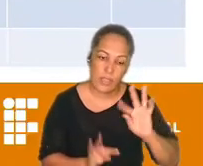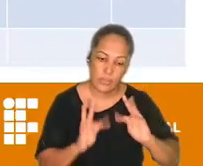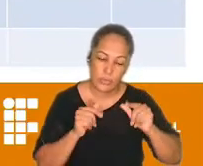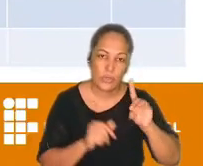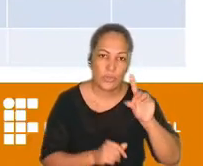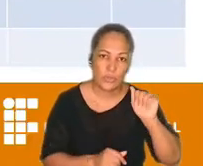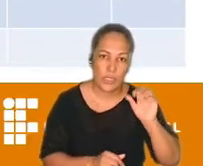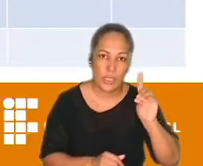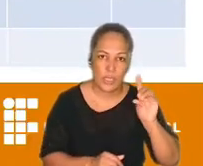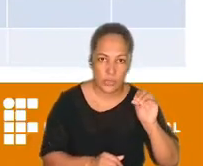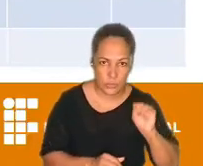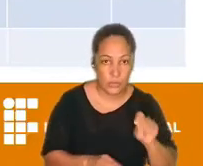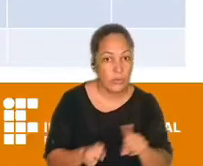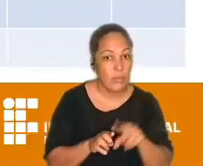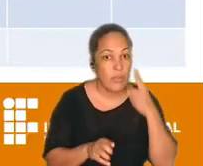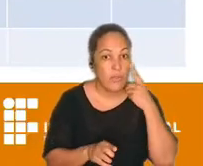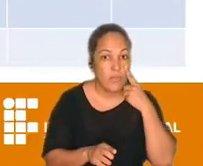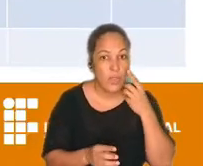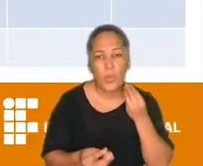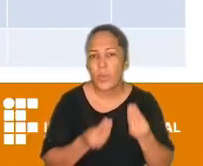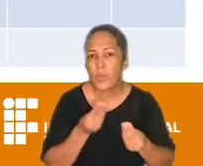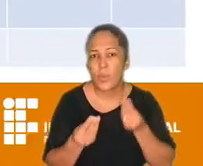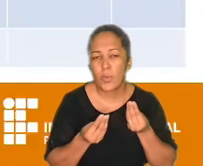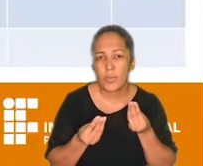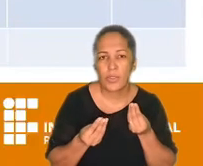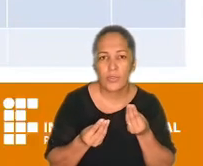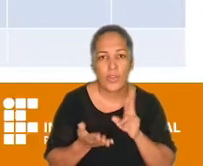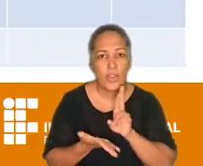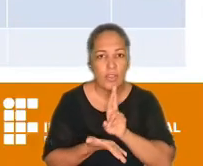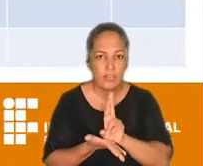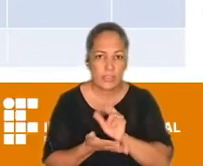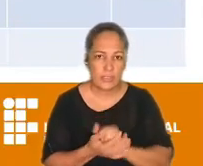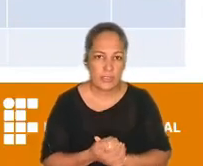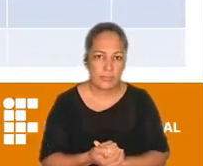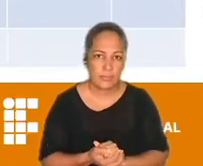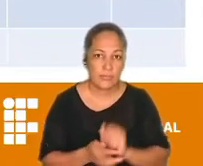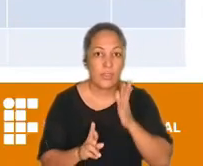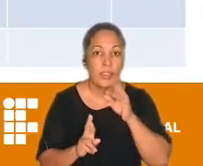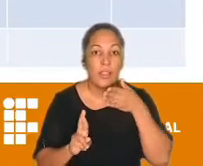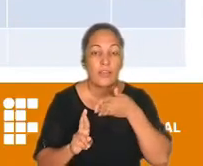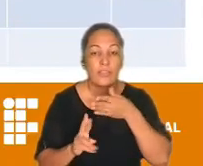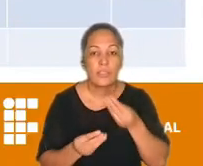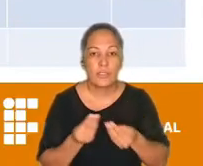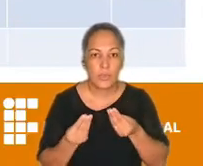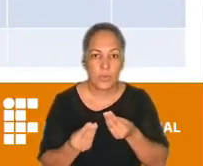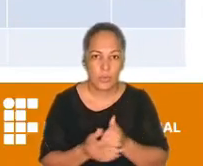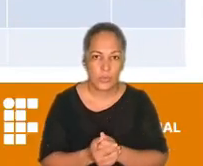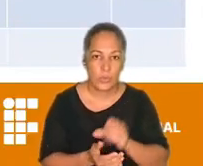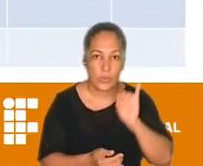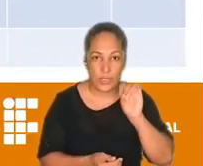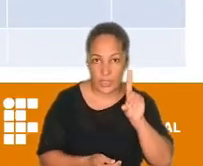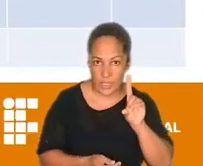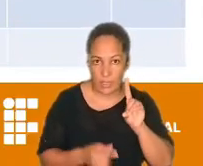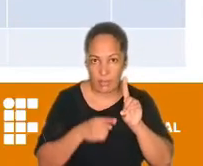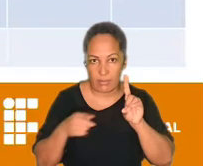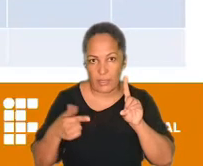só, como é que eu referencio? Olha só, o ID underline 7, o setor dele. Qual que é